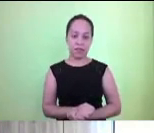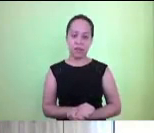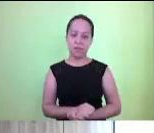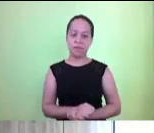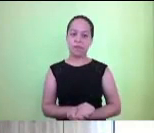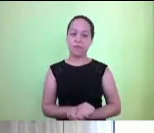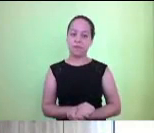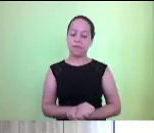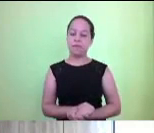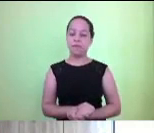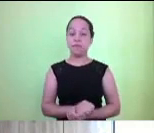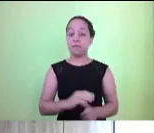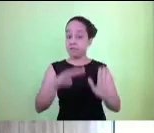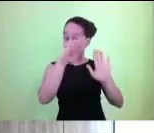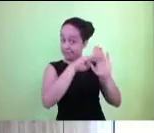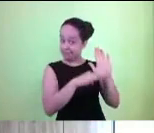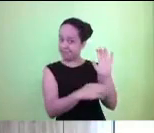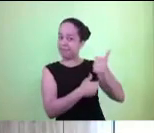Vamos gerar a lista.